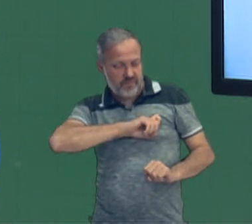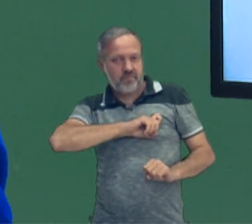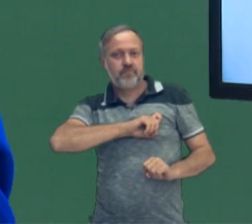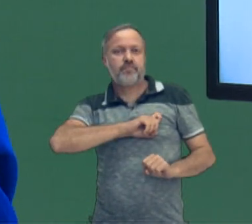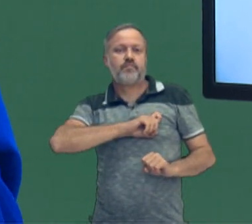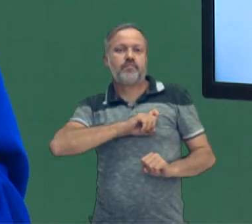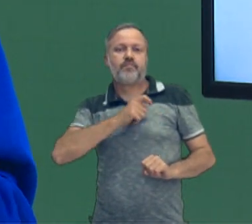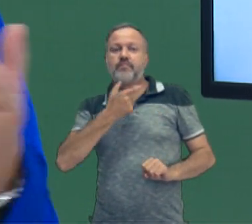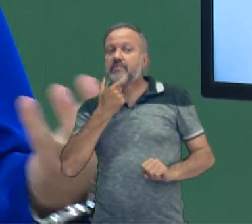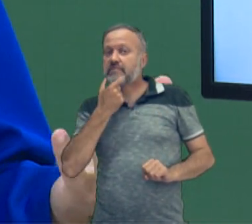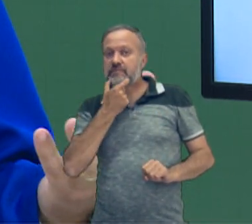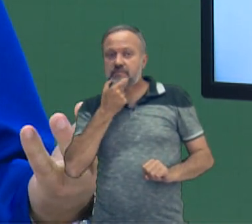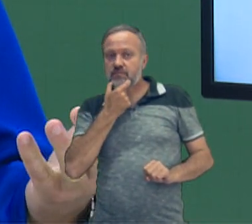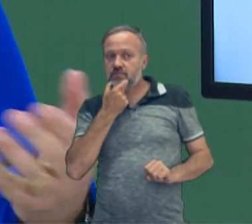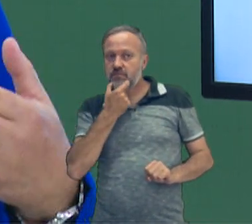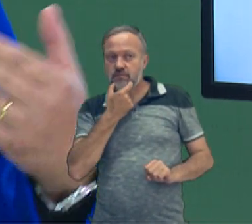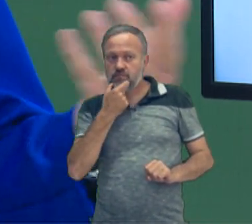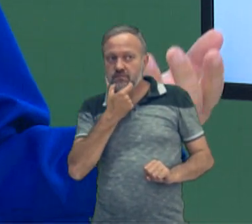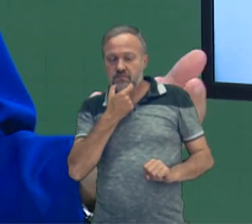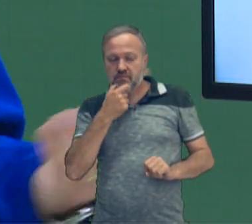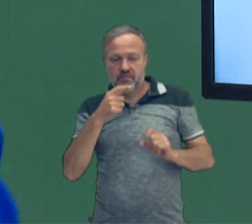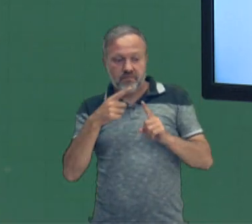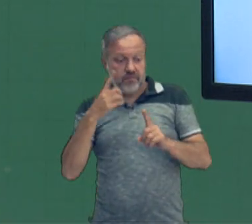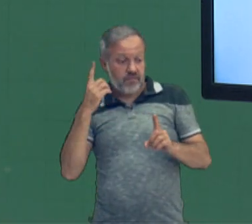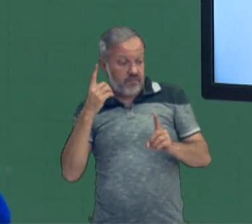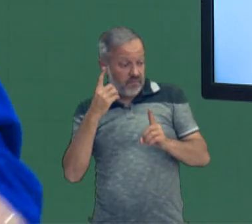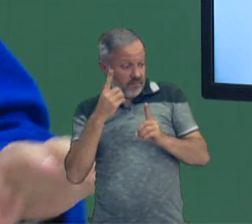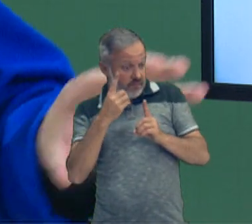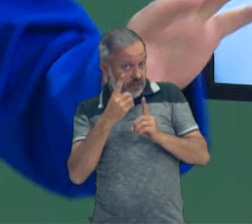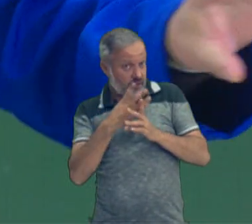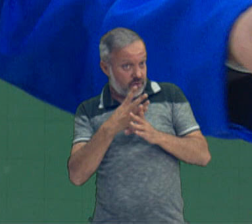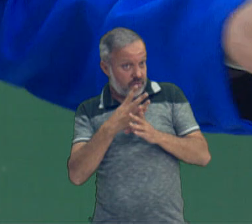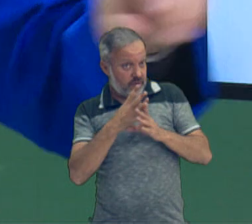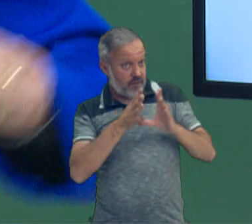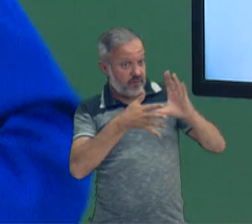A partir do descobrimento do Novo Mundo na América,